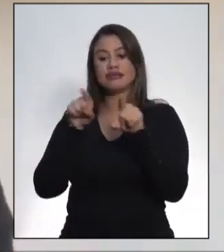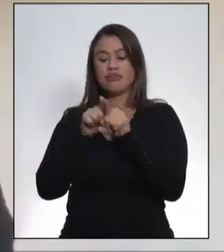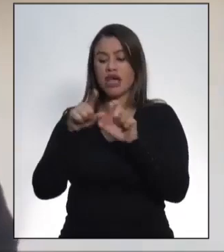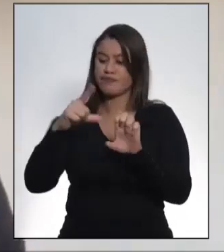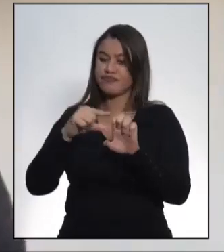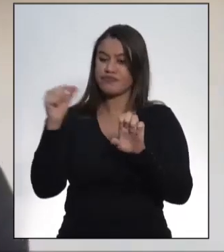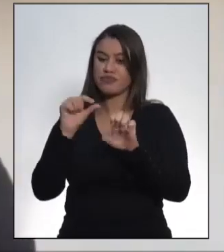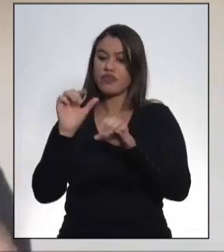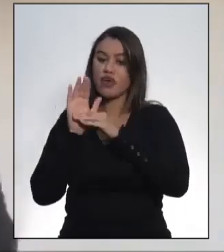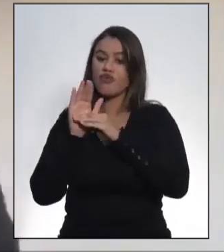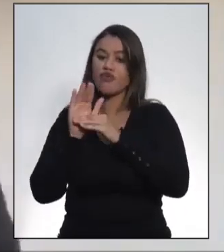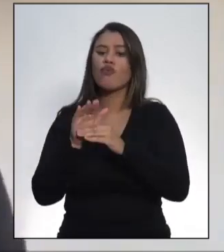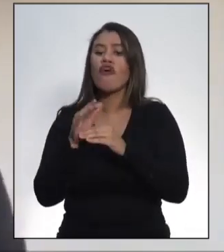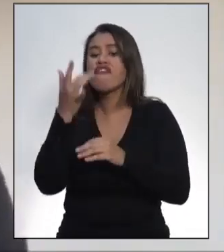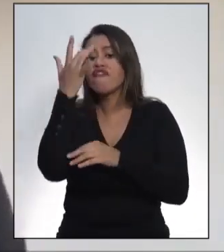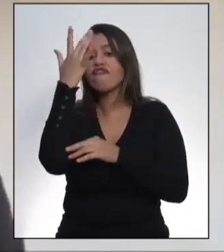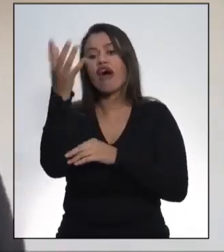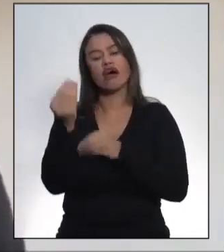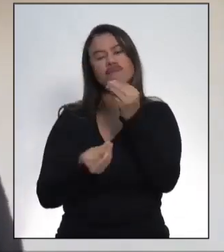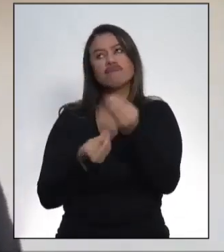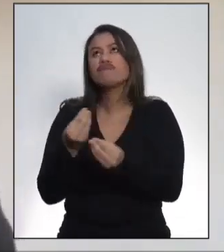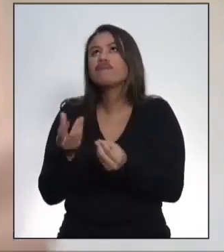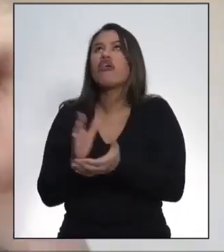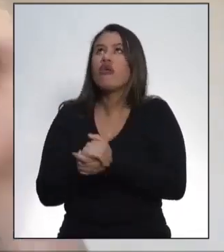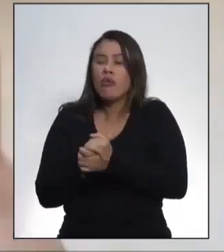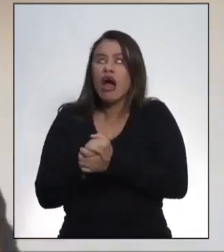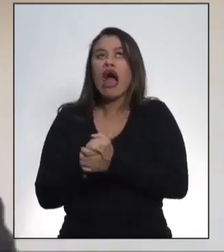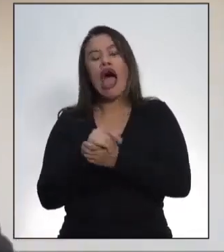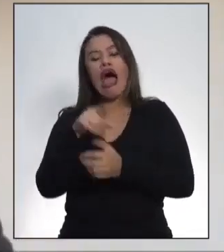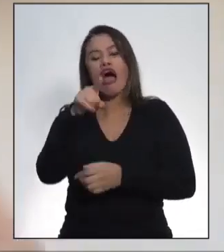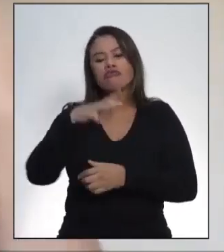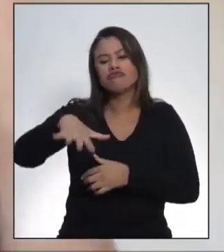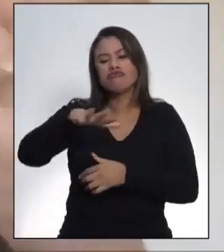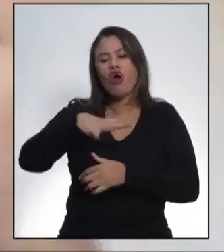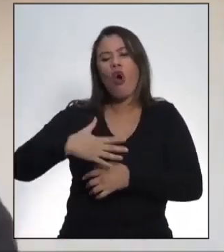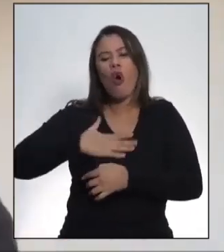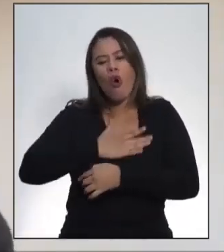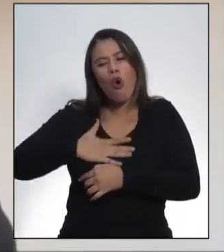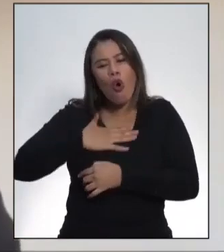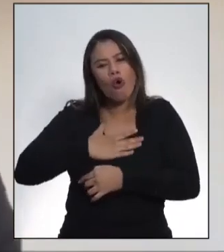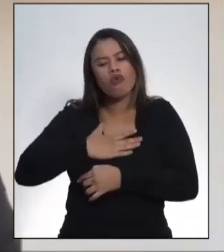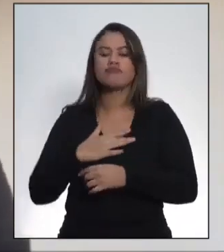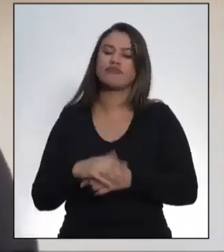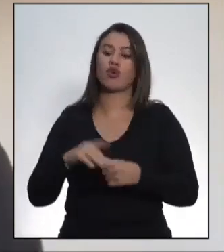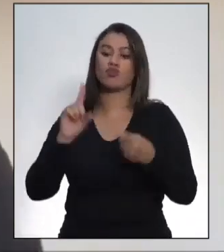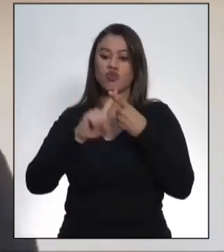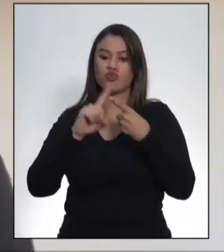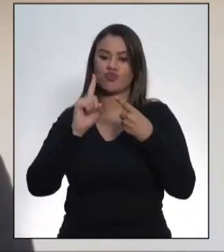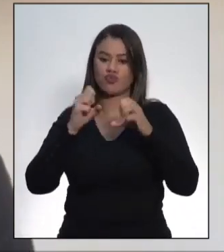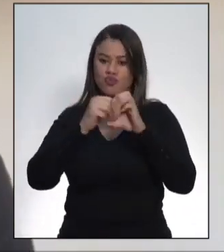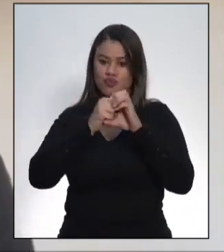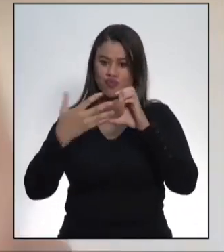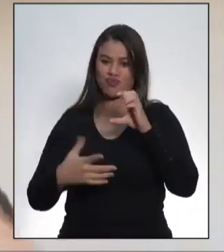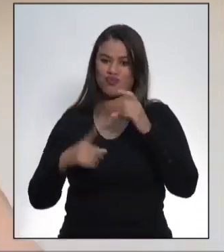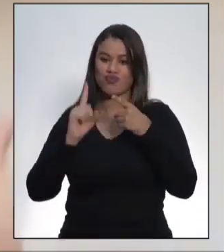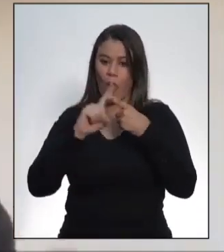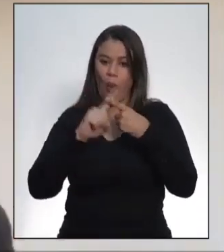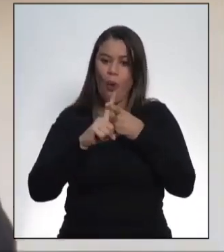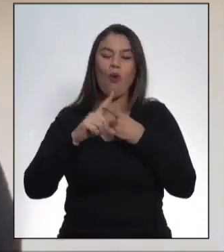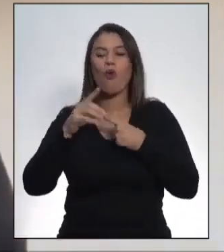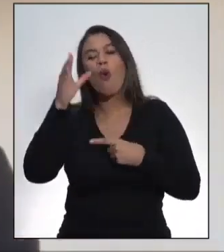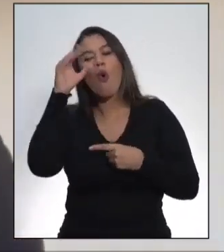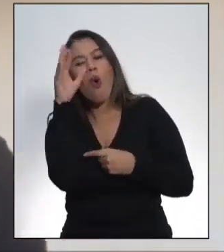está acostumado, em que a gente quer resolver problemas. Então, característica número 1, essa curiosidade. Característica número 2, essa vontade